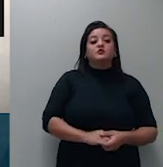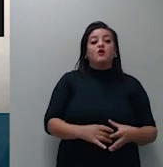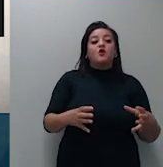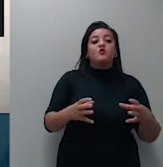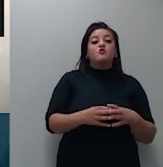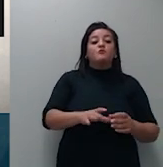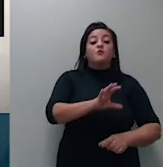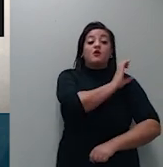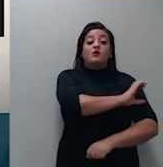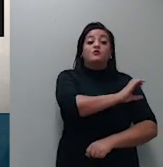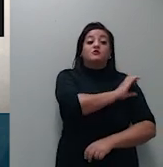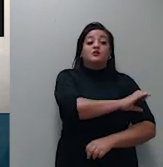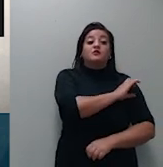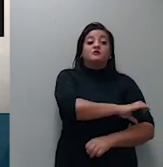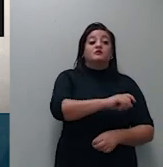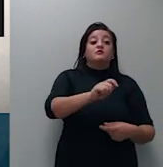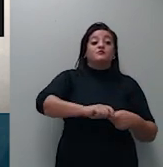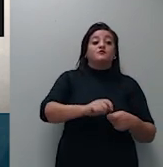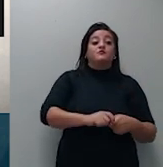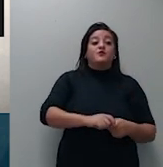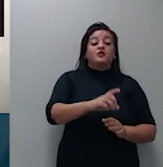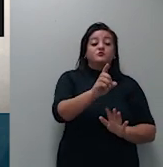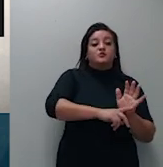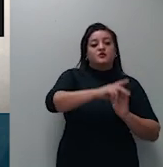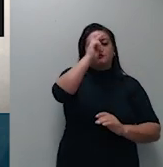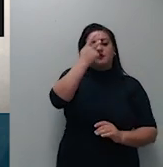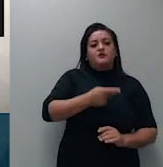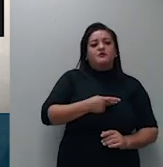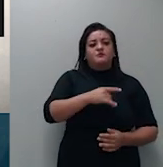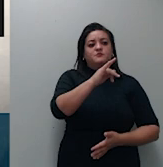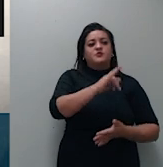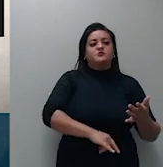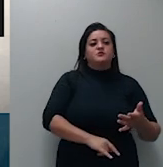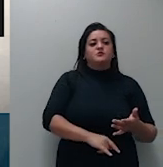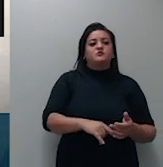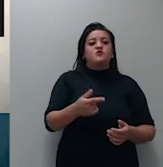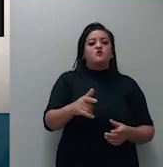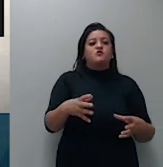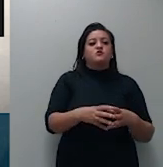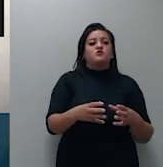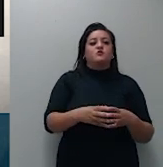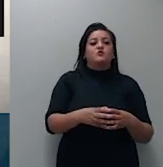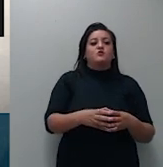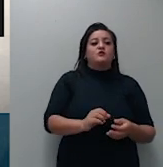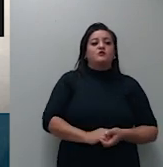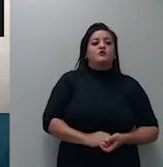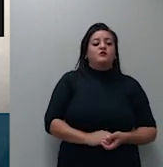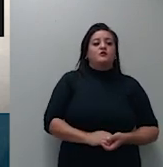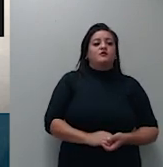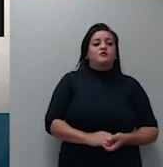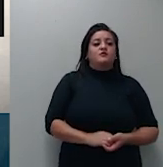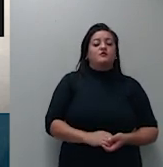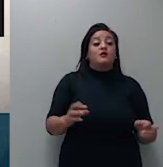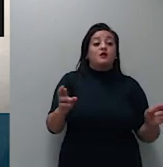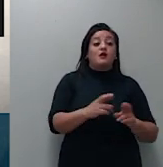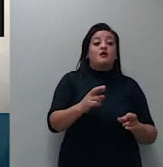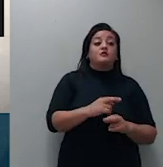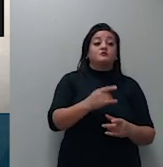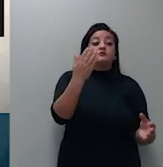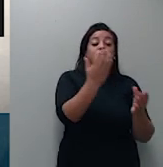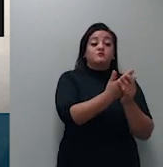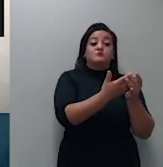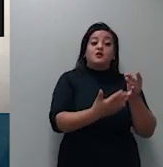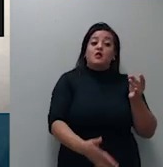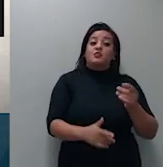unidade que a Coordenadoria defeitos direito privado porque as petições agora são contra unidades ele não foi em